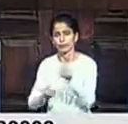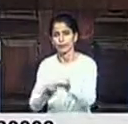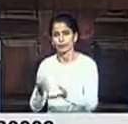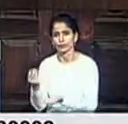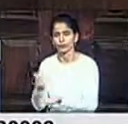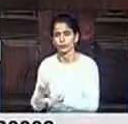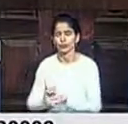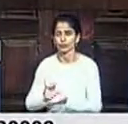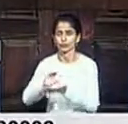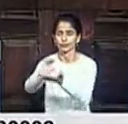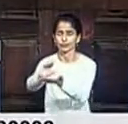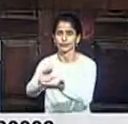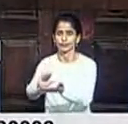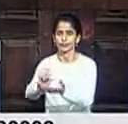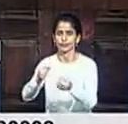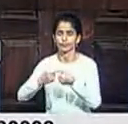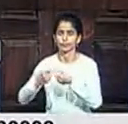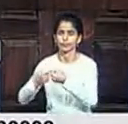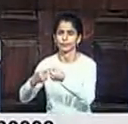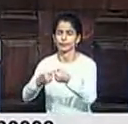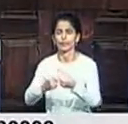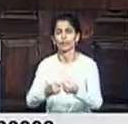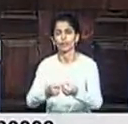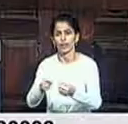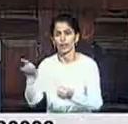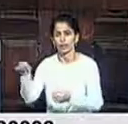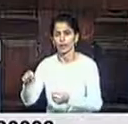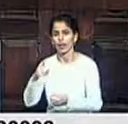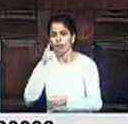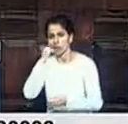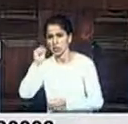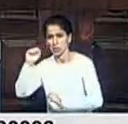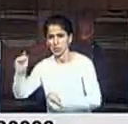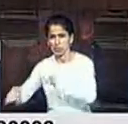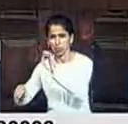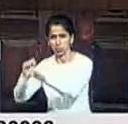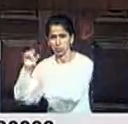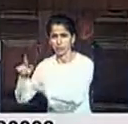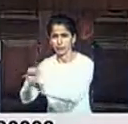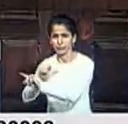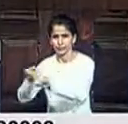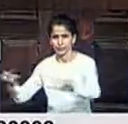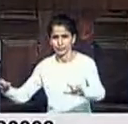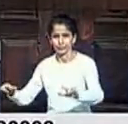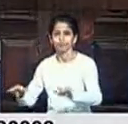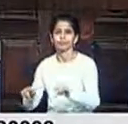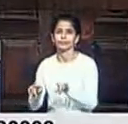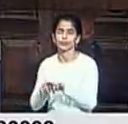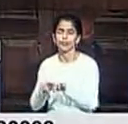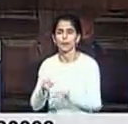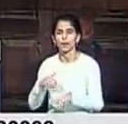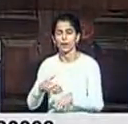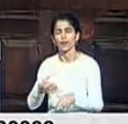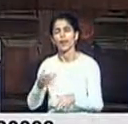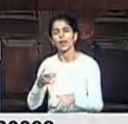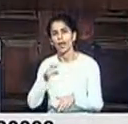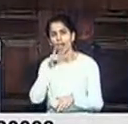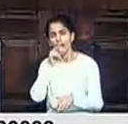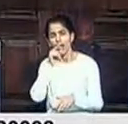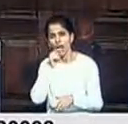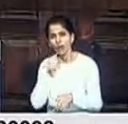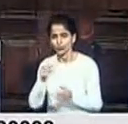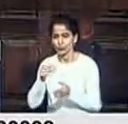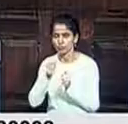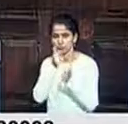que acabam com lixão, que criam parques e que melhoram a qualidade da água com